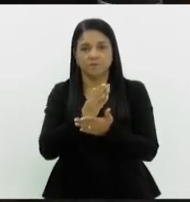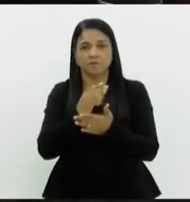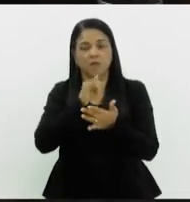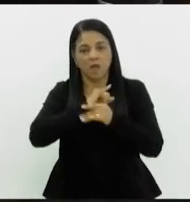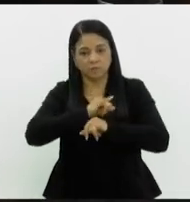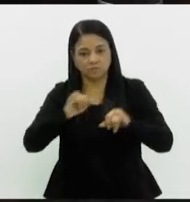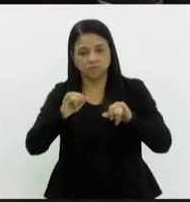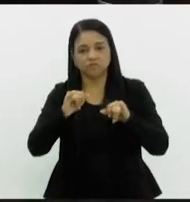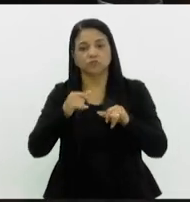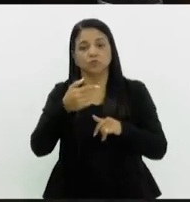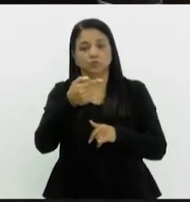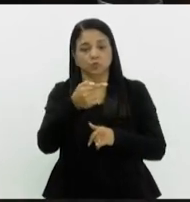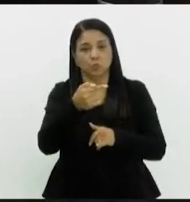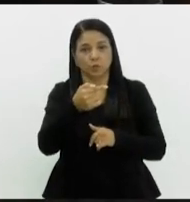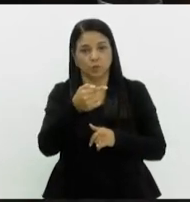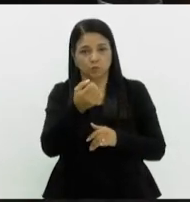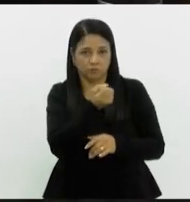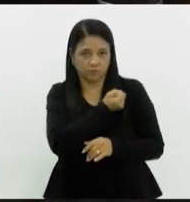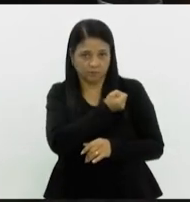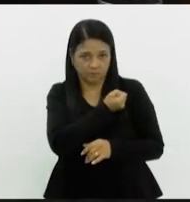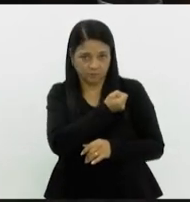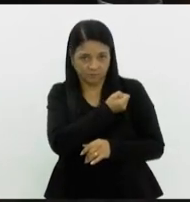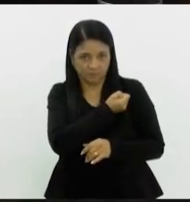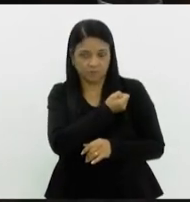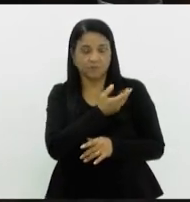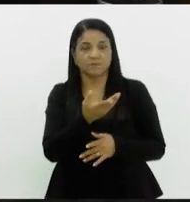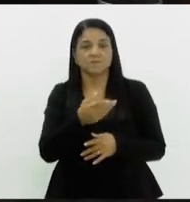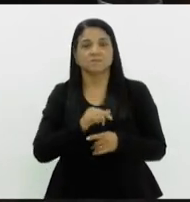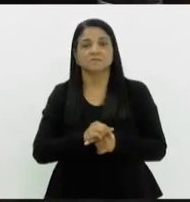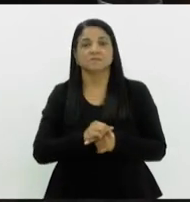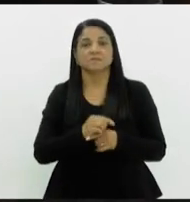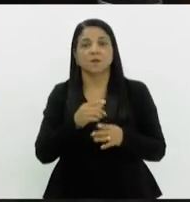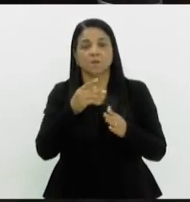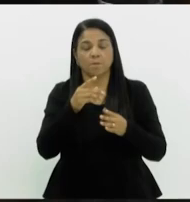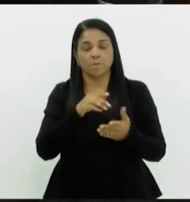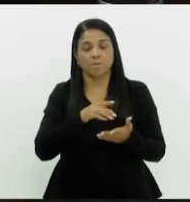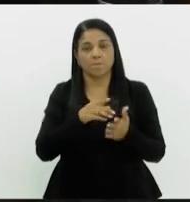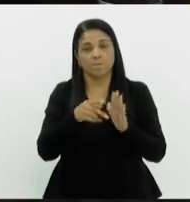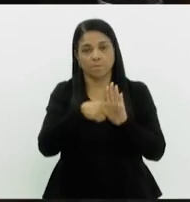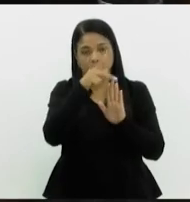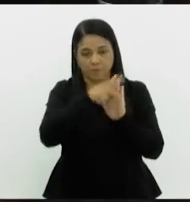números das resoluções e votaremos em bloco. Projeto de resolução